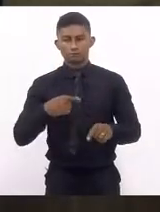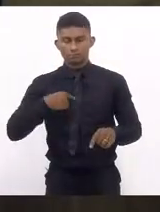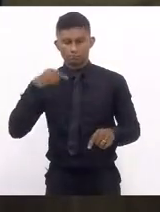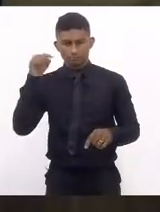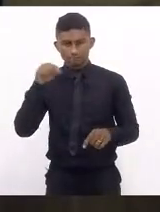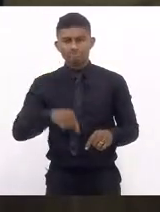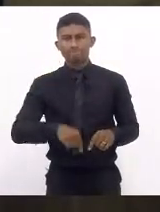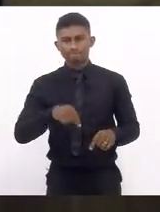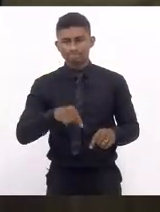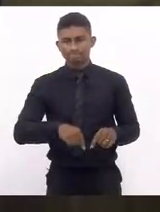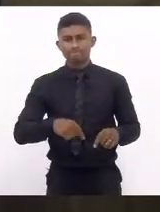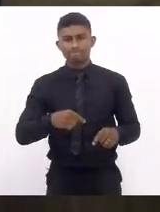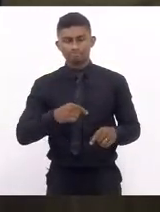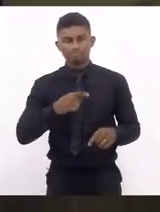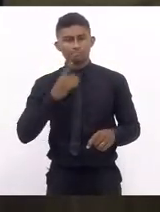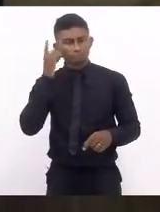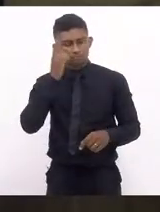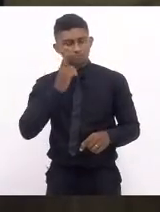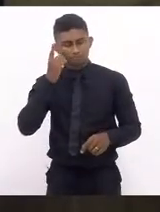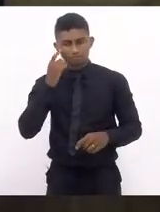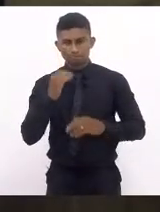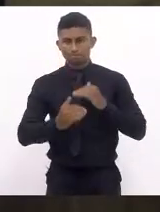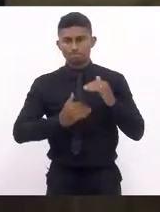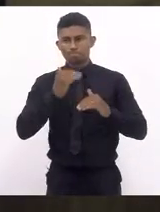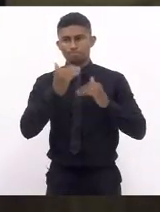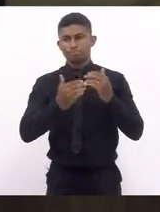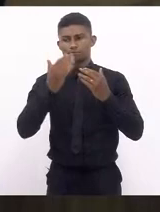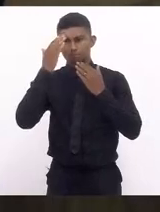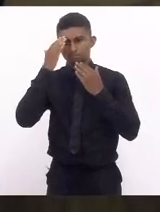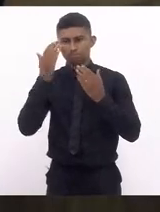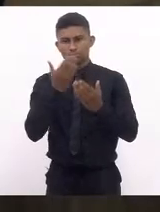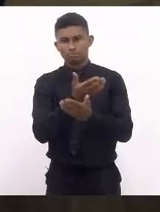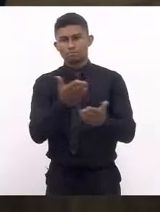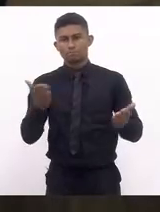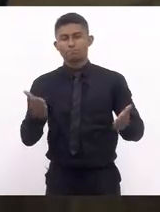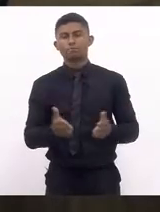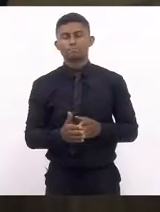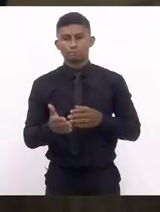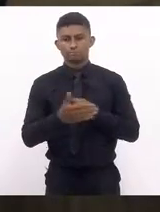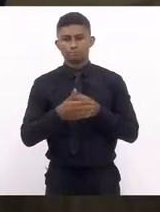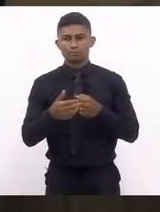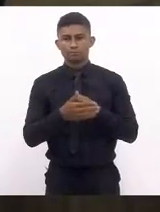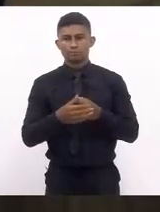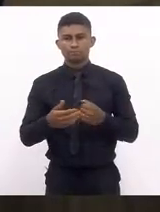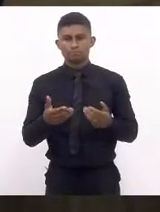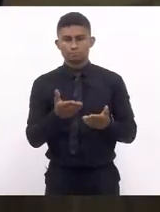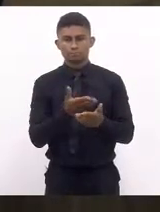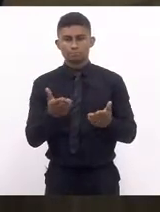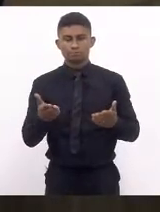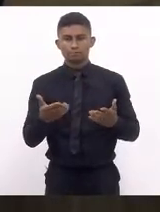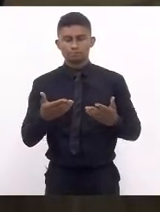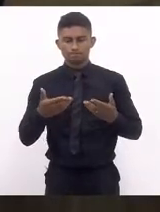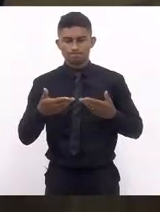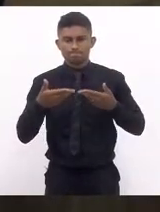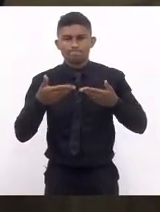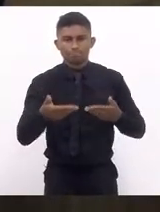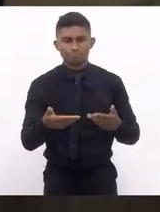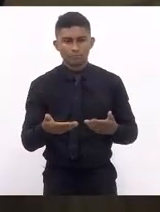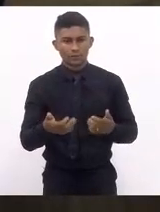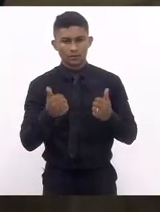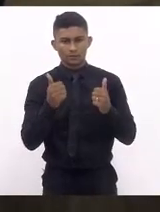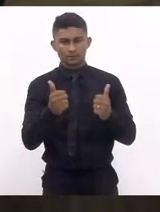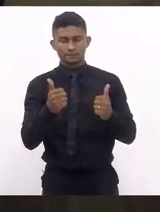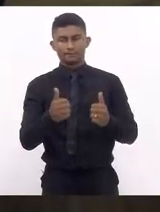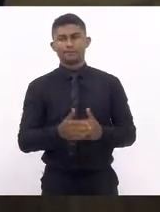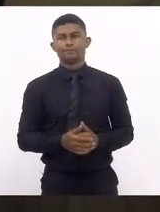parlamentar também que estão queria agradecer mais uma vez a todos pelo carinho pela forma que vocês me acolheram e